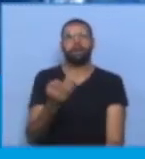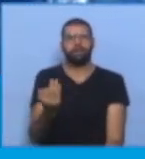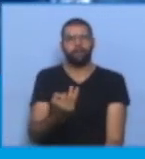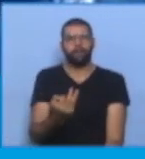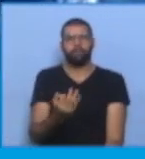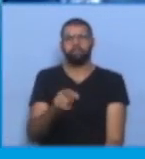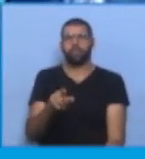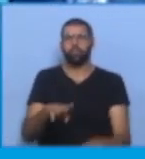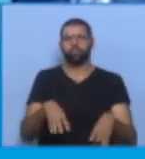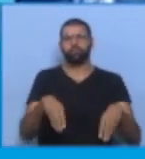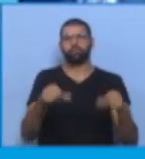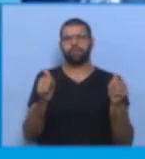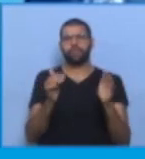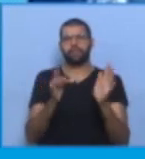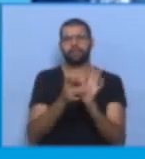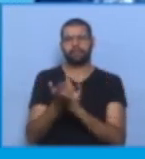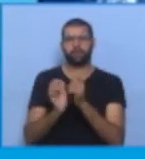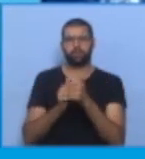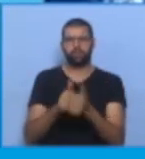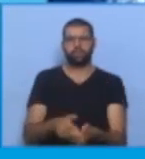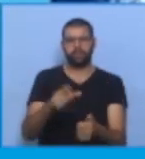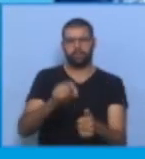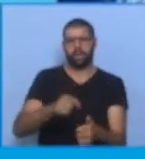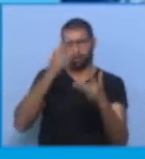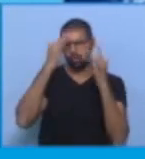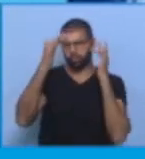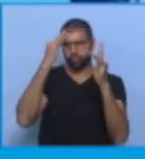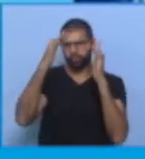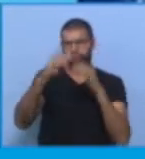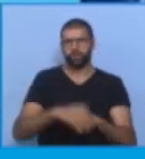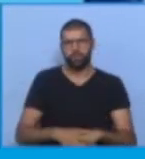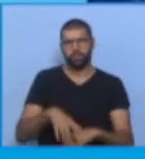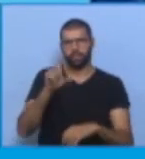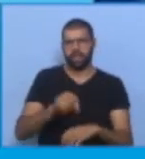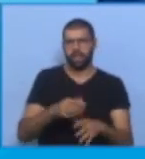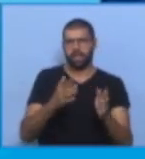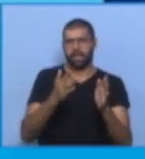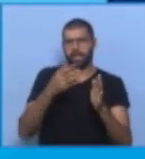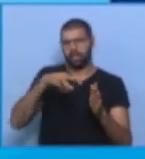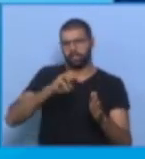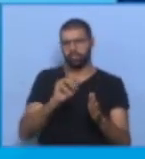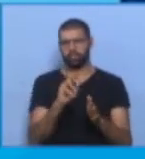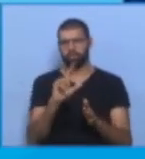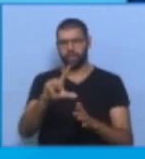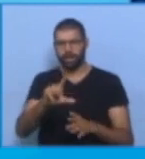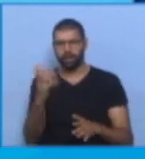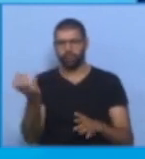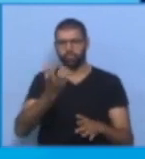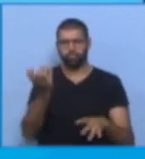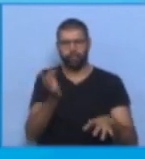a espiritualidade cristã, a teologia, a moral, a cultura em